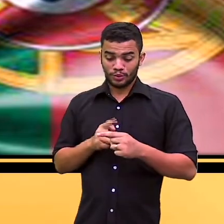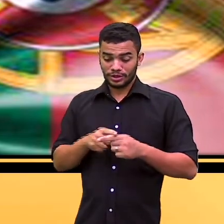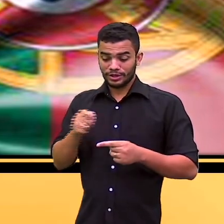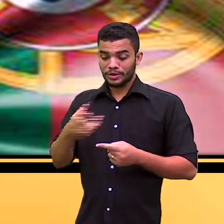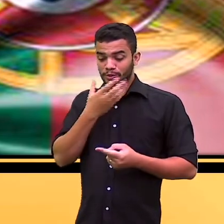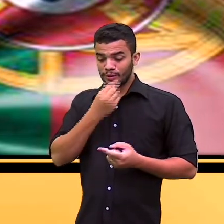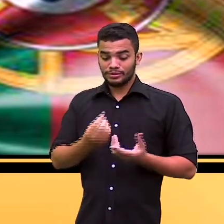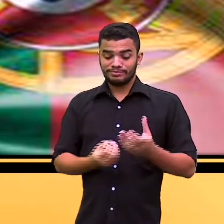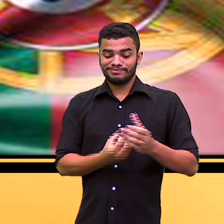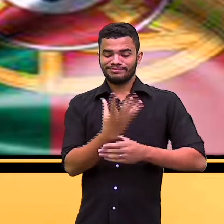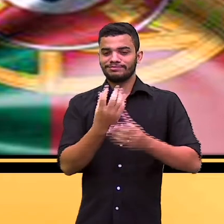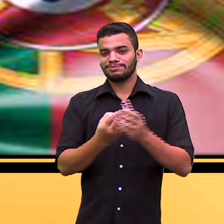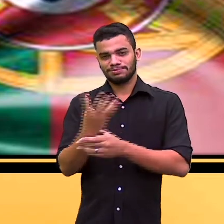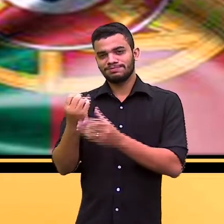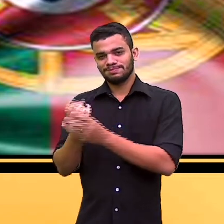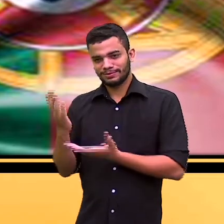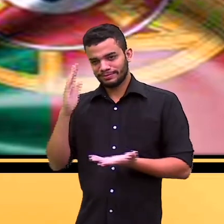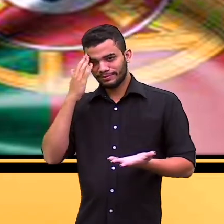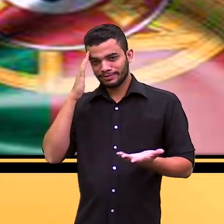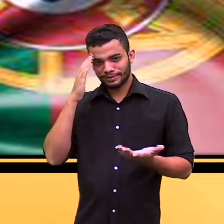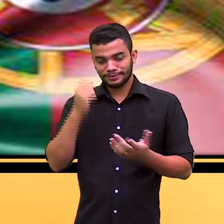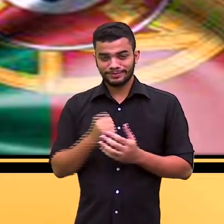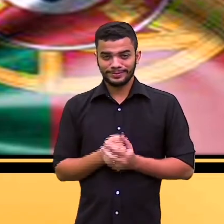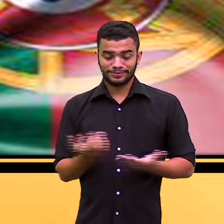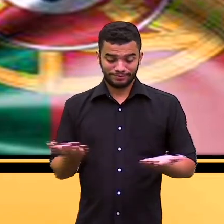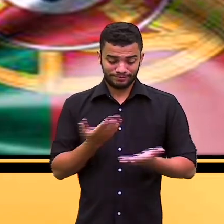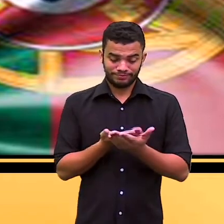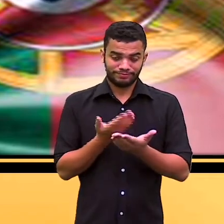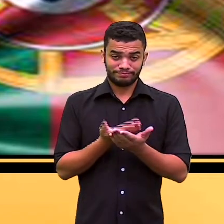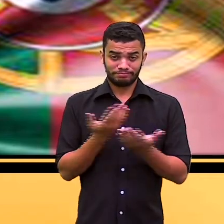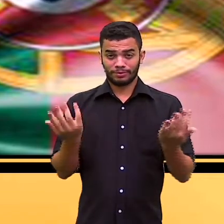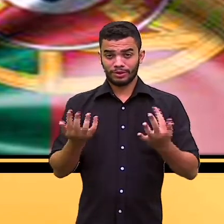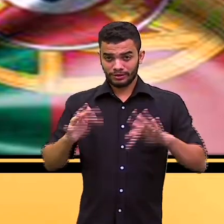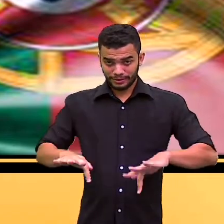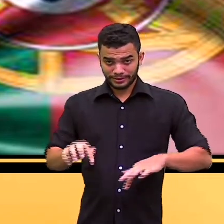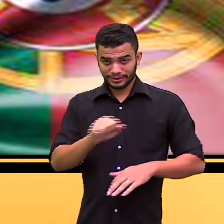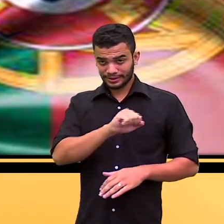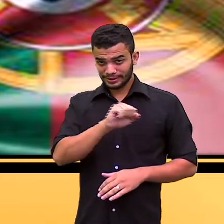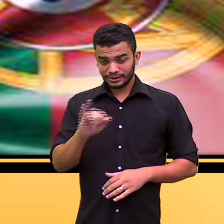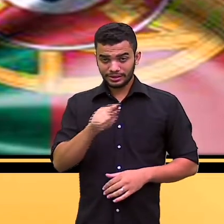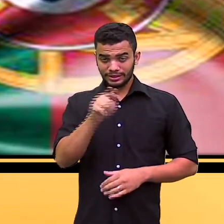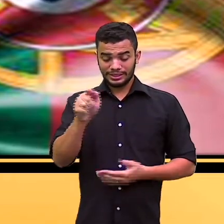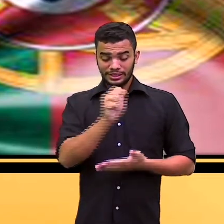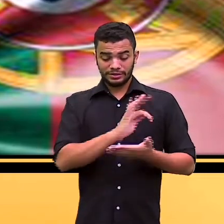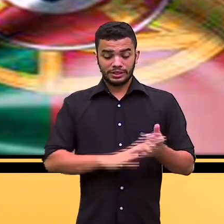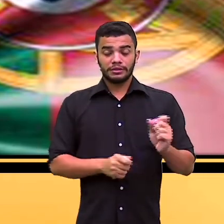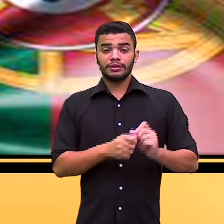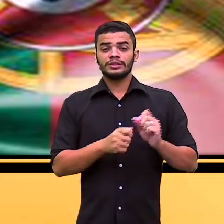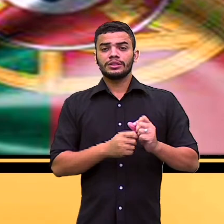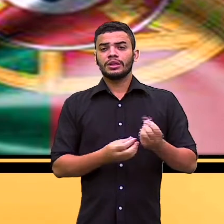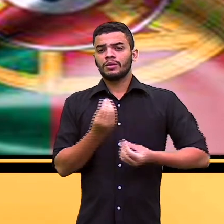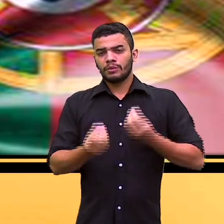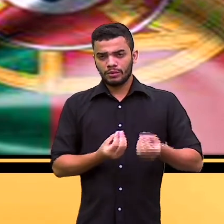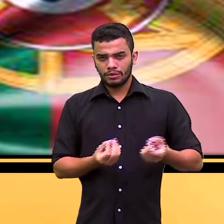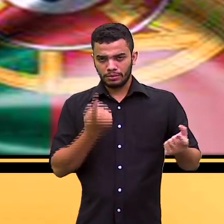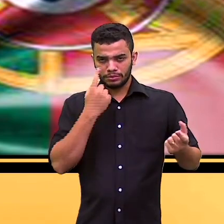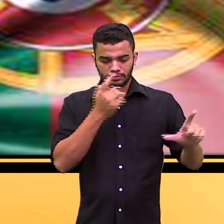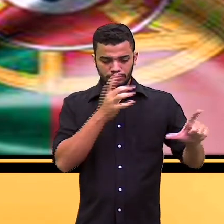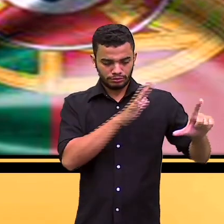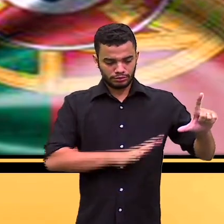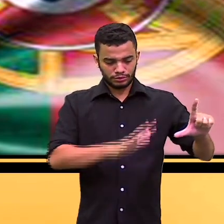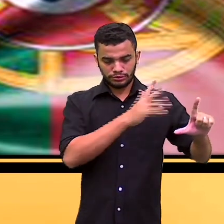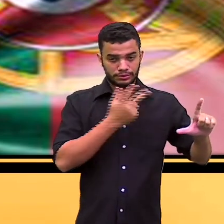ao fim de mais uma aula. E para acessar nossas atividades na plataforma SMED GV, aponte a câmera do